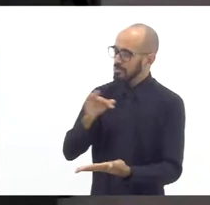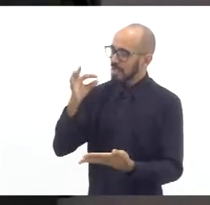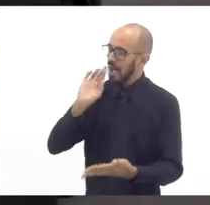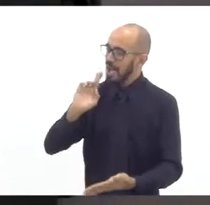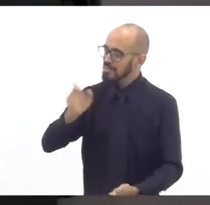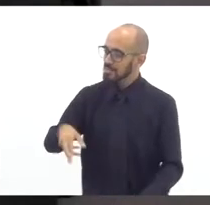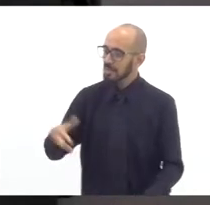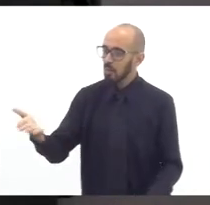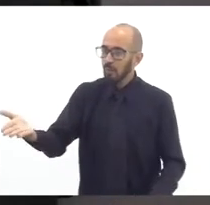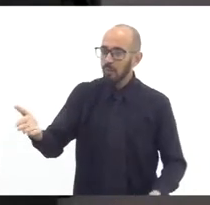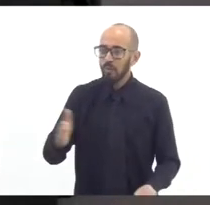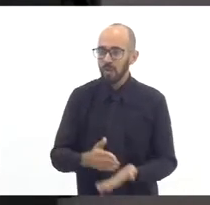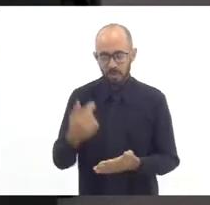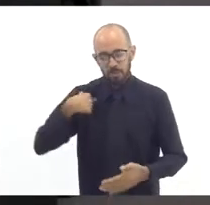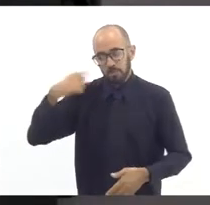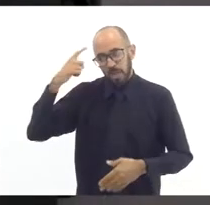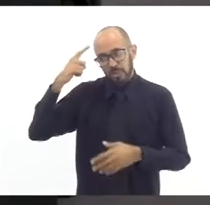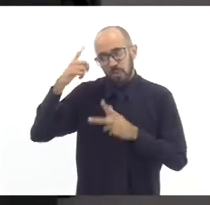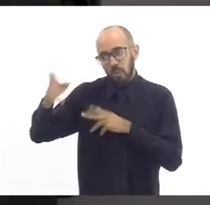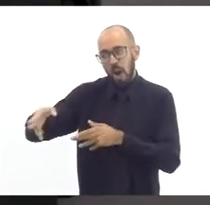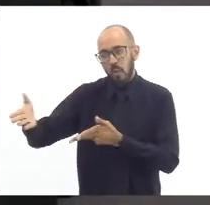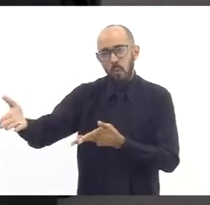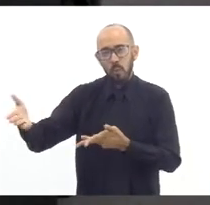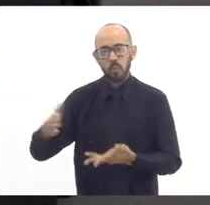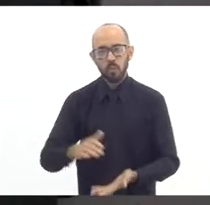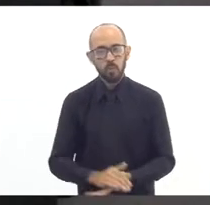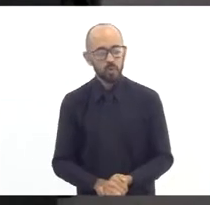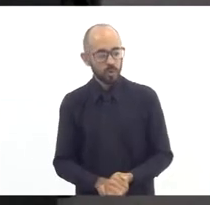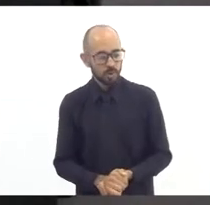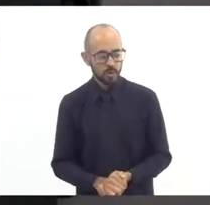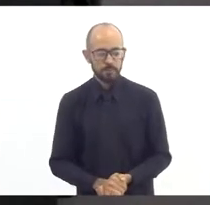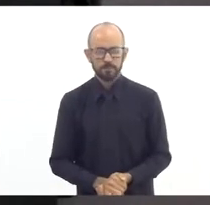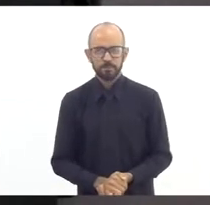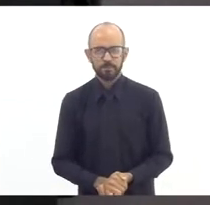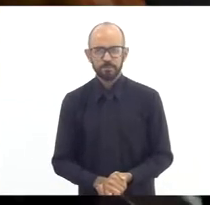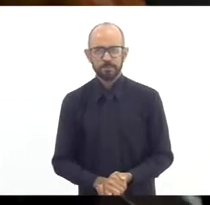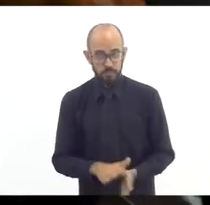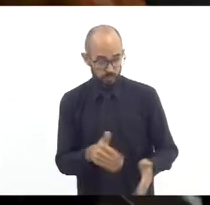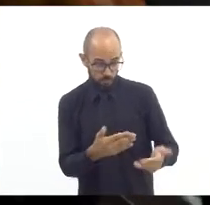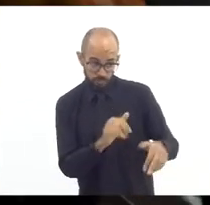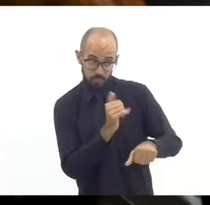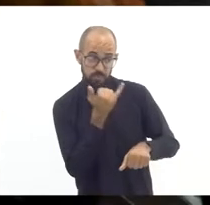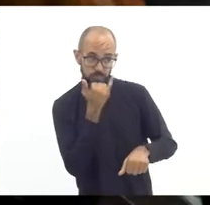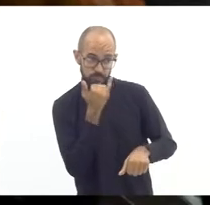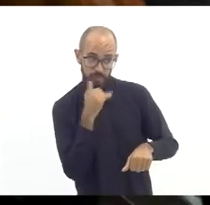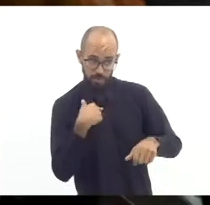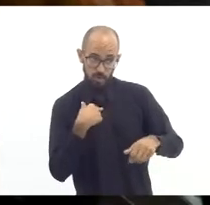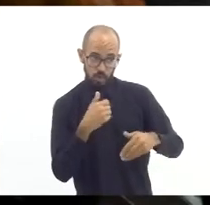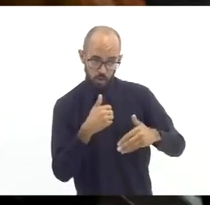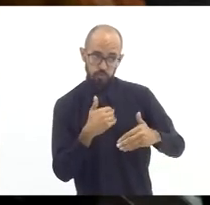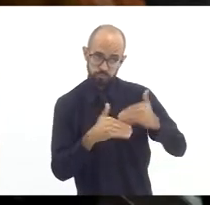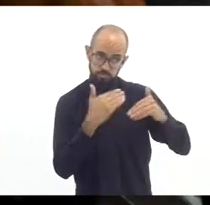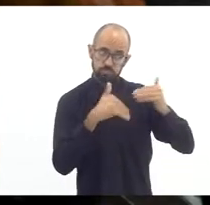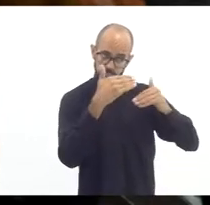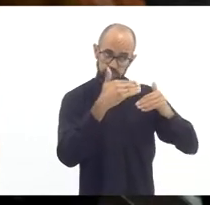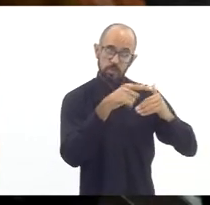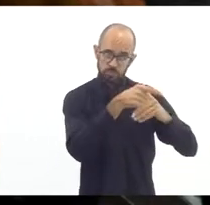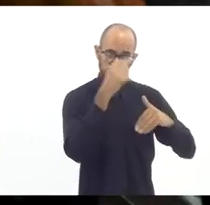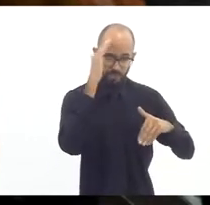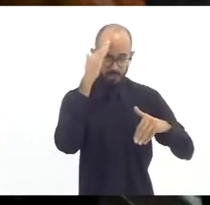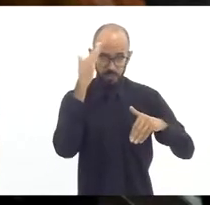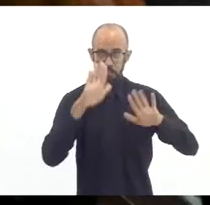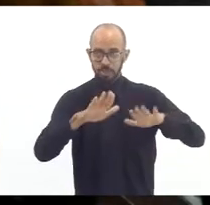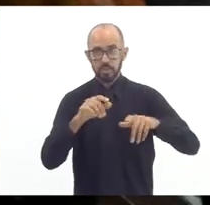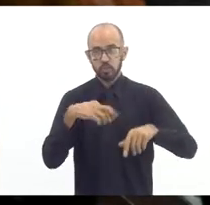vou chegar lá. Nós comungamos da mesma forma. Eu vou chegar lá, senhores. Porque nós fazemos não só